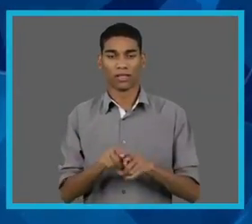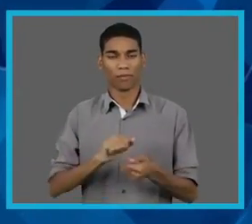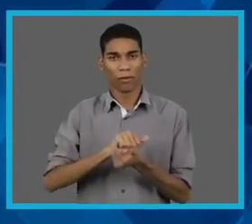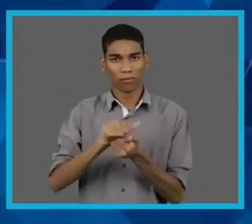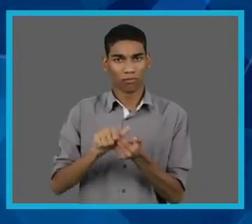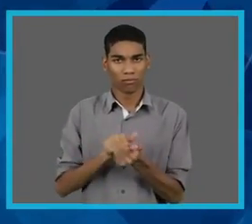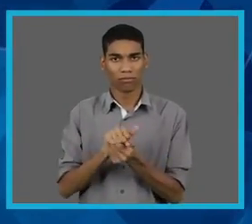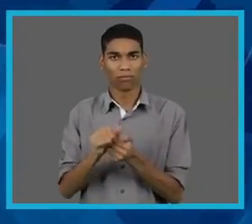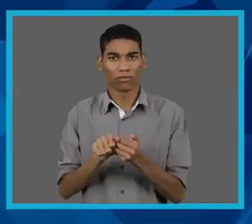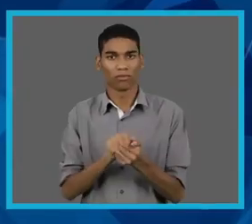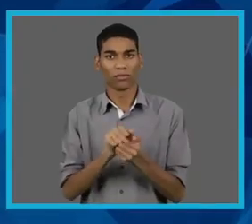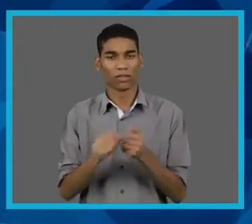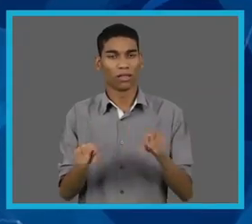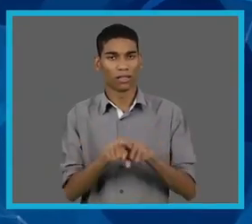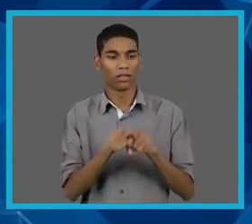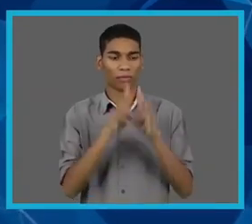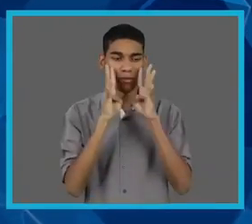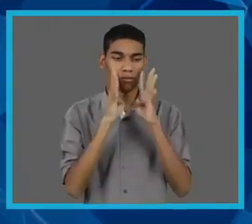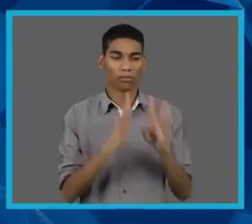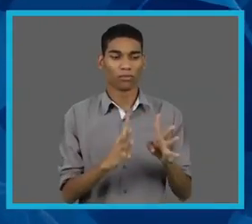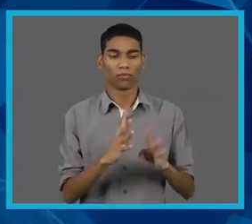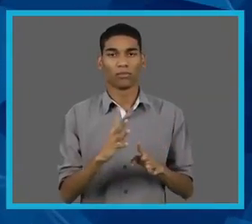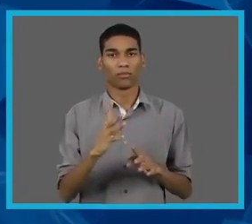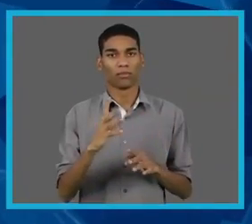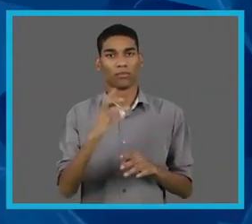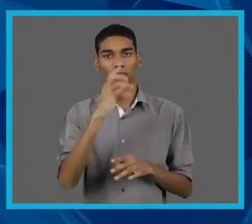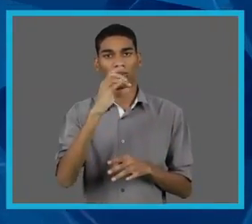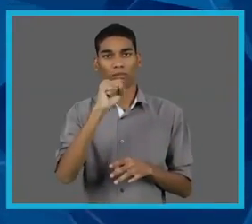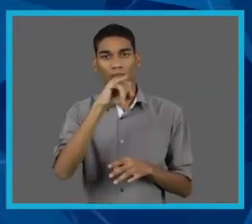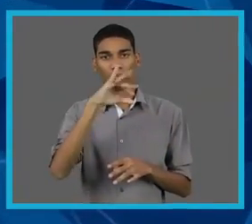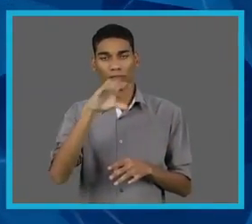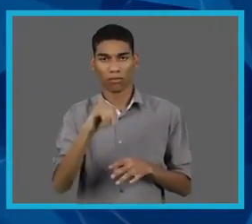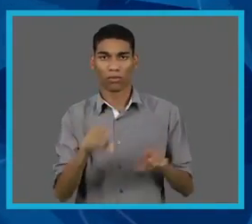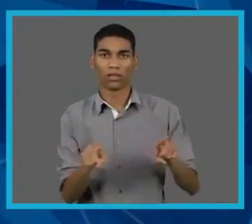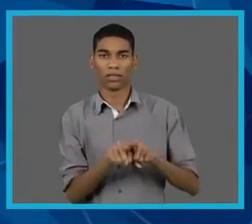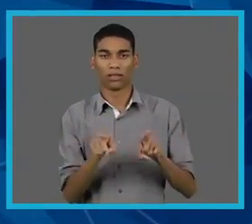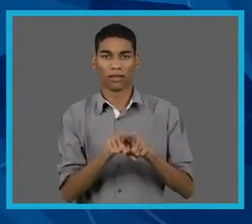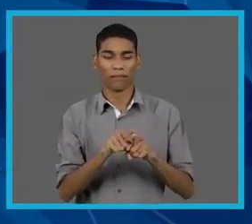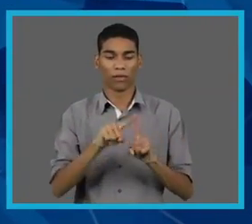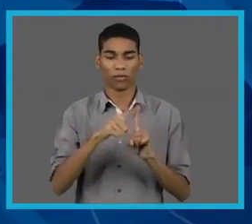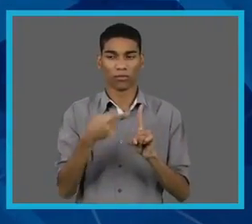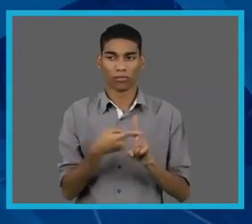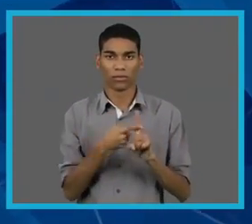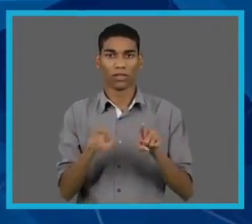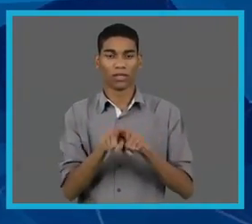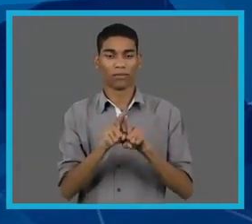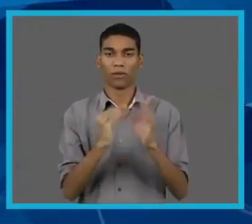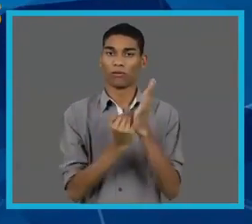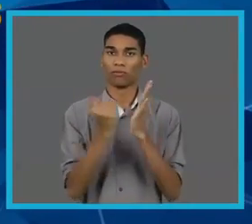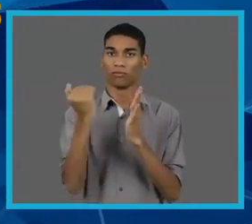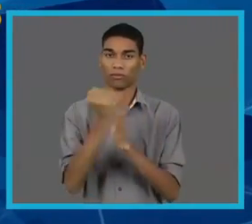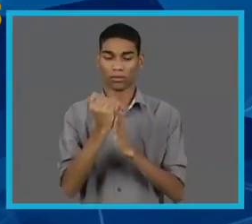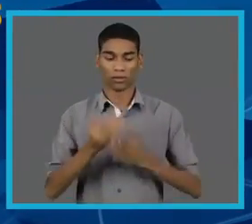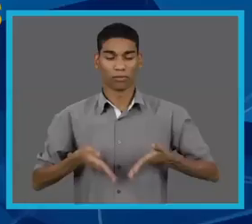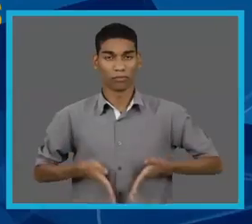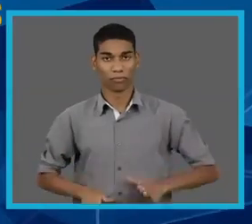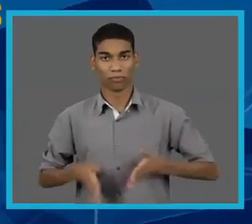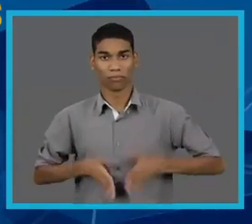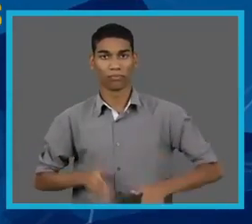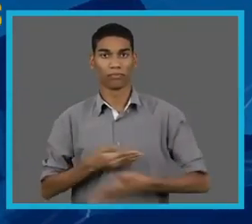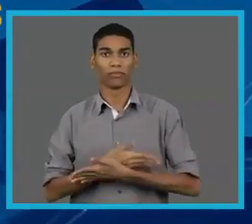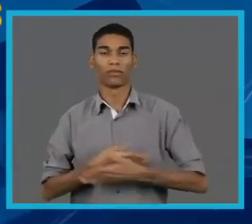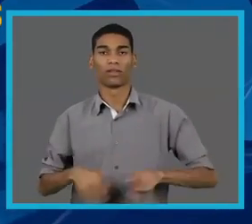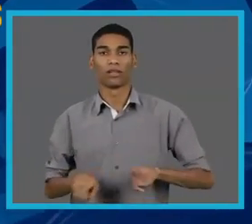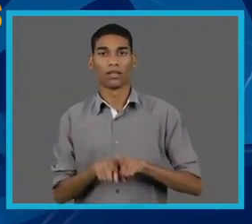do rebanho, dispensar a observação do cio, diminuir o intervalo entre partos, aumentar a produção de